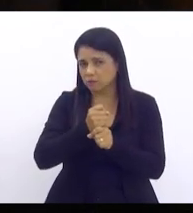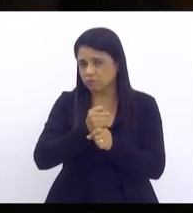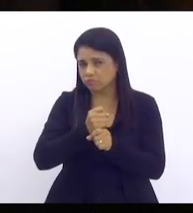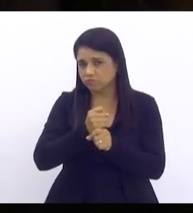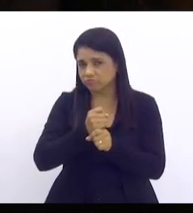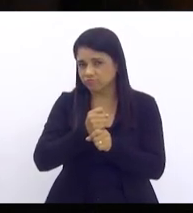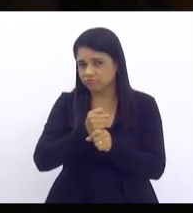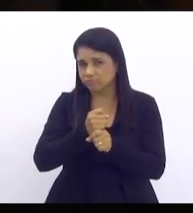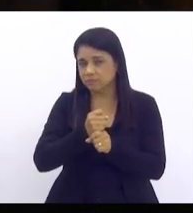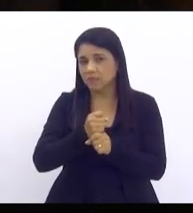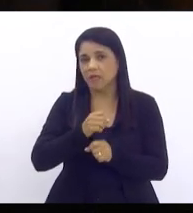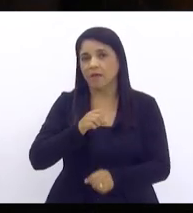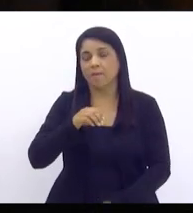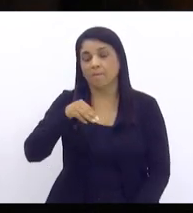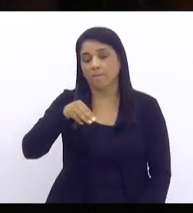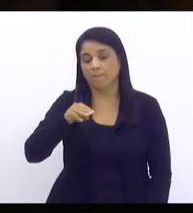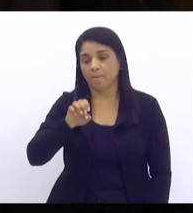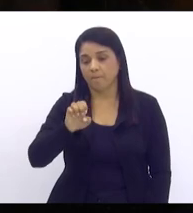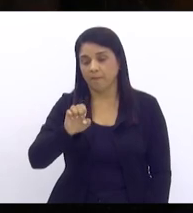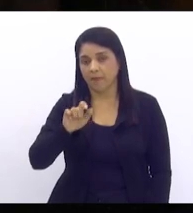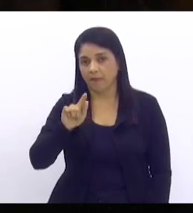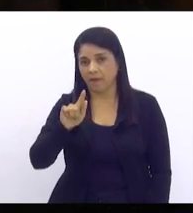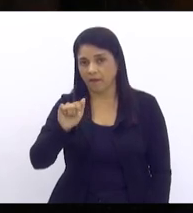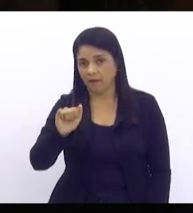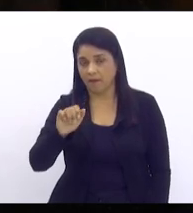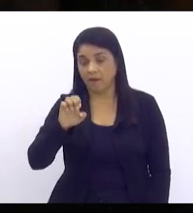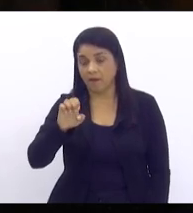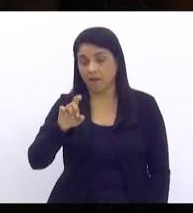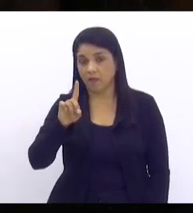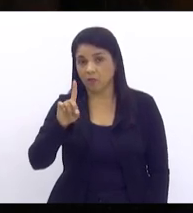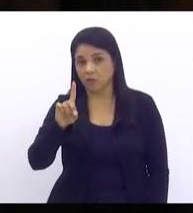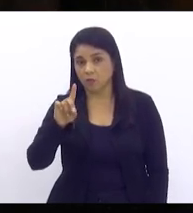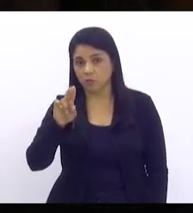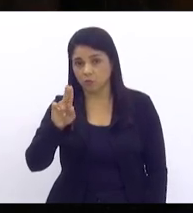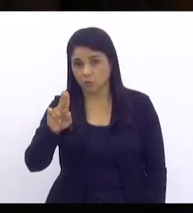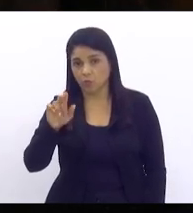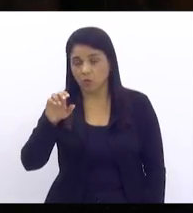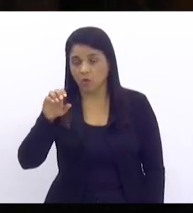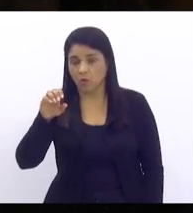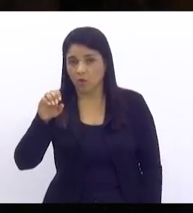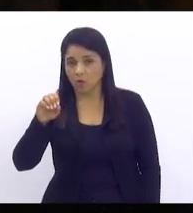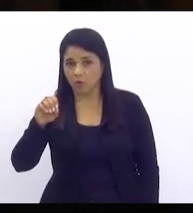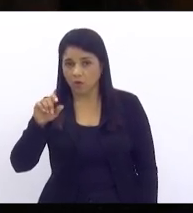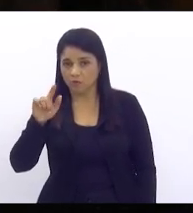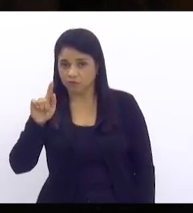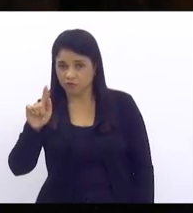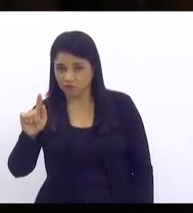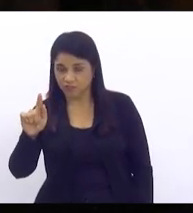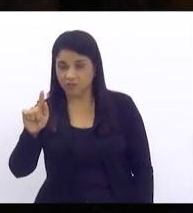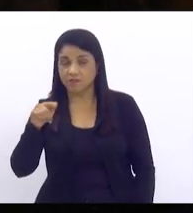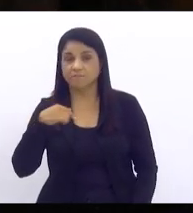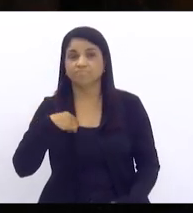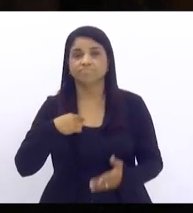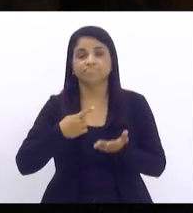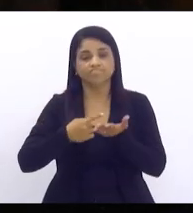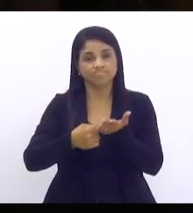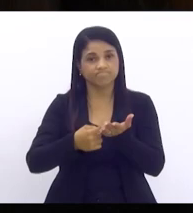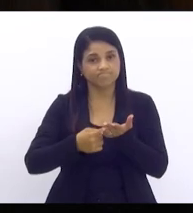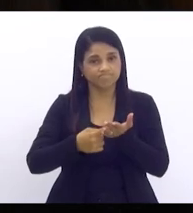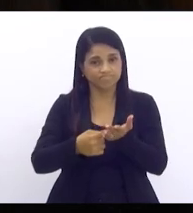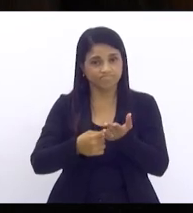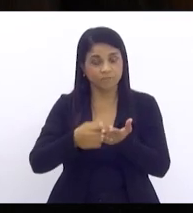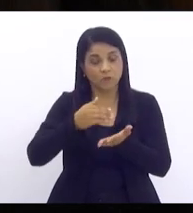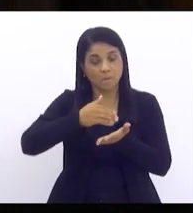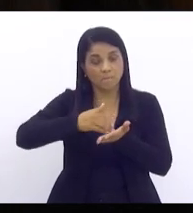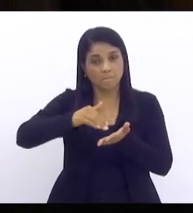Mega Edu, ONG, financiada pelo empresário, fechou acordo com o Ministério